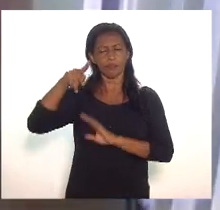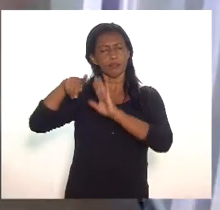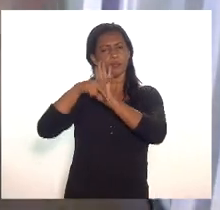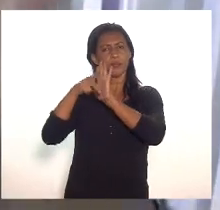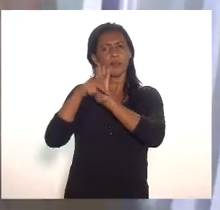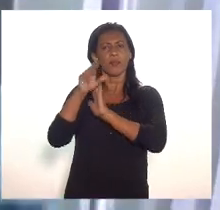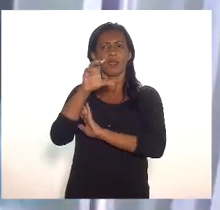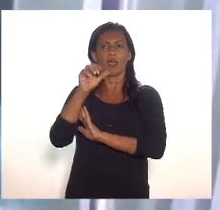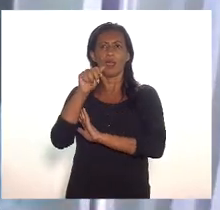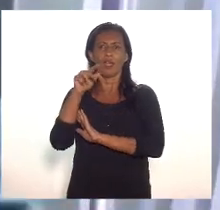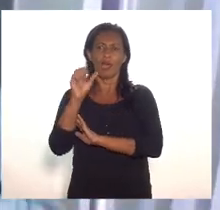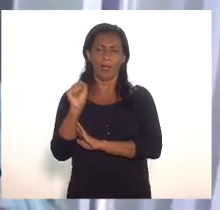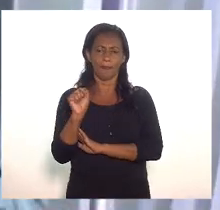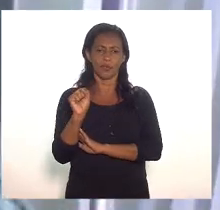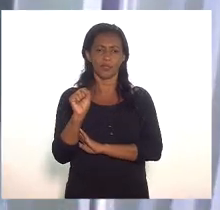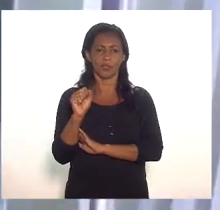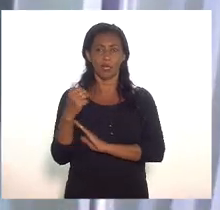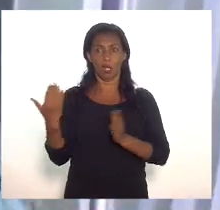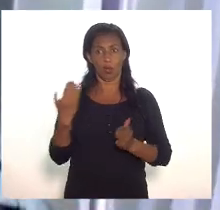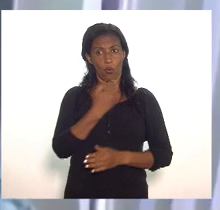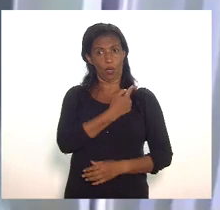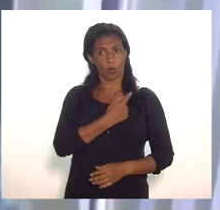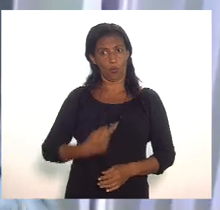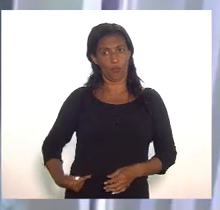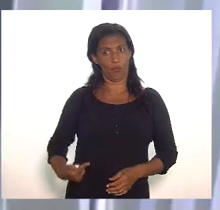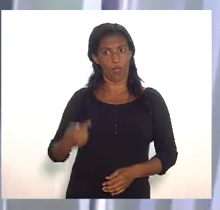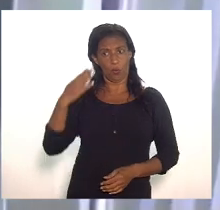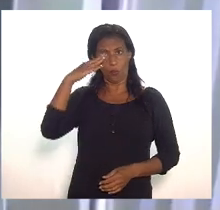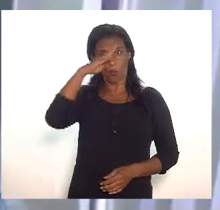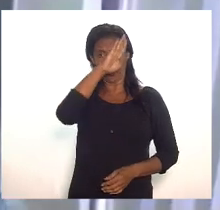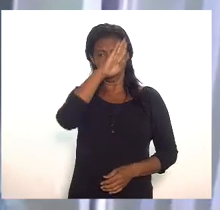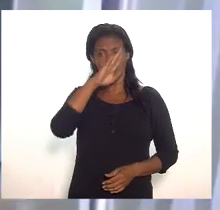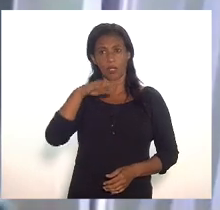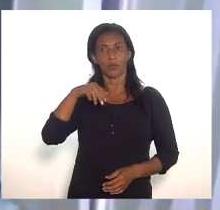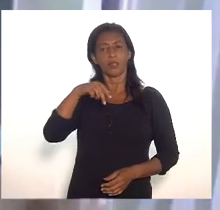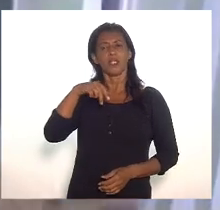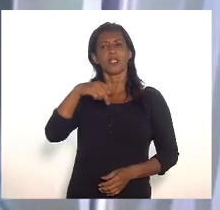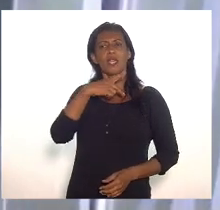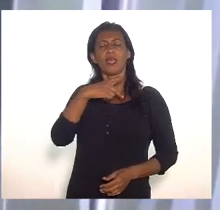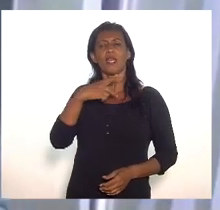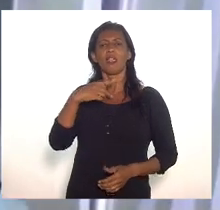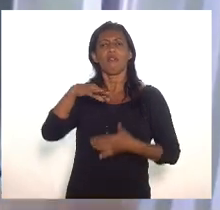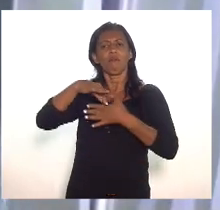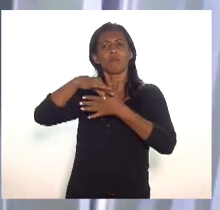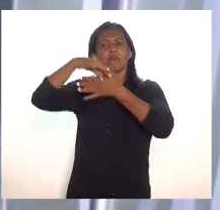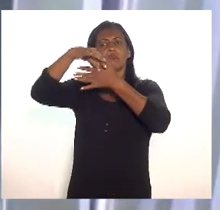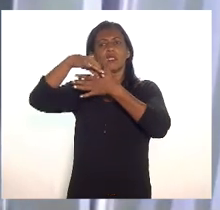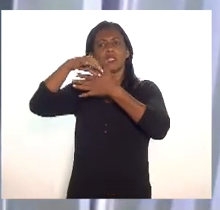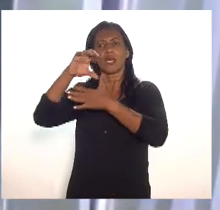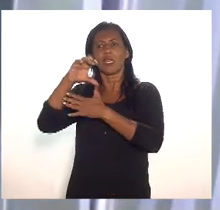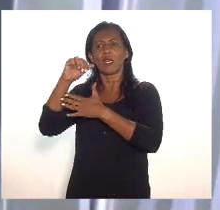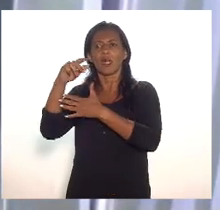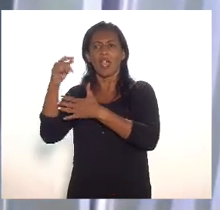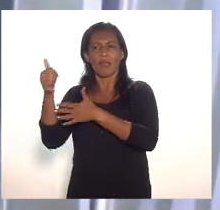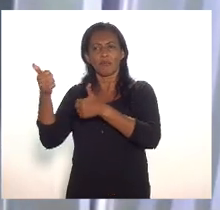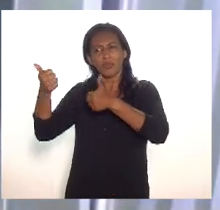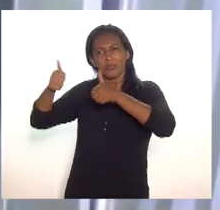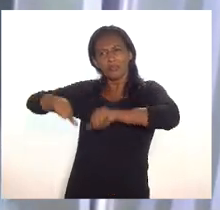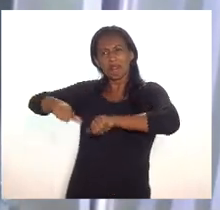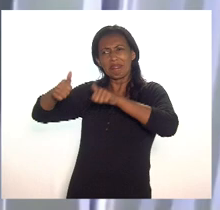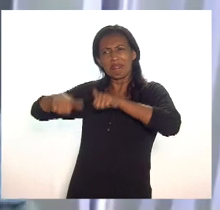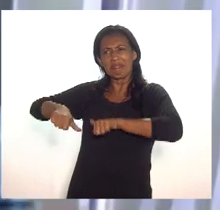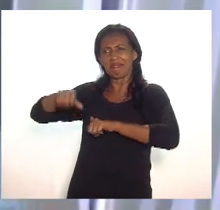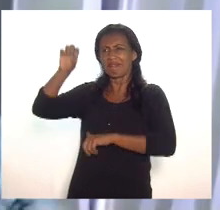Pois, agora, no governo Bolsonaro, quem preside a CAPES é a coordenadora de um programa que foi negativamente